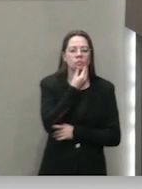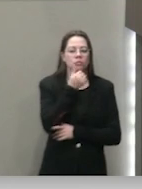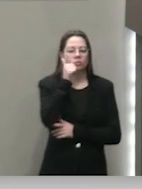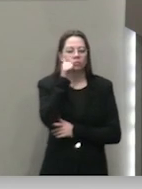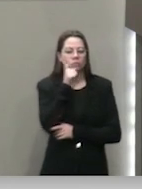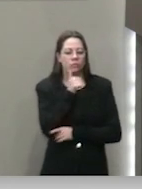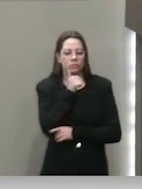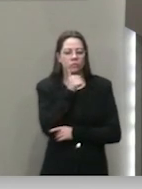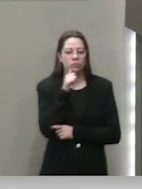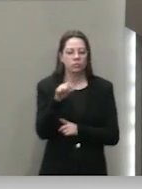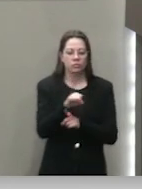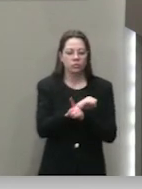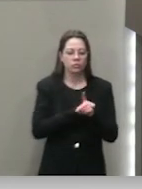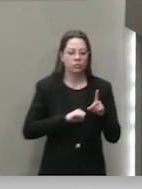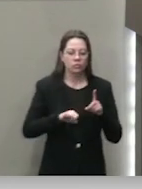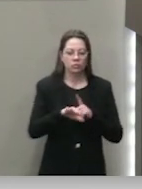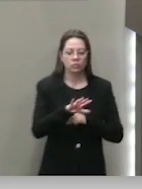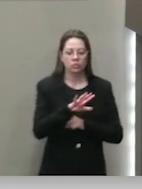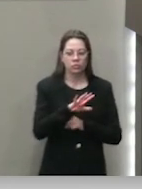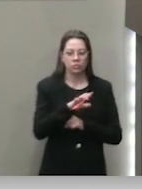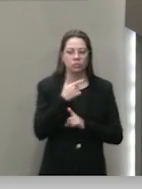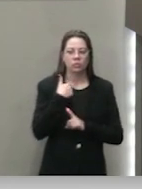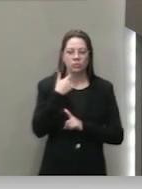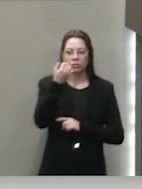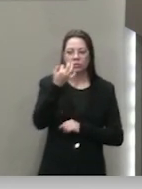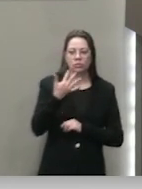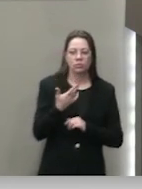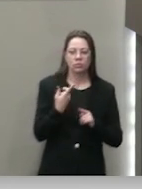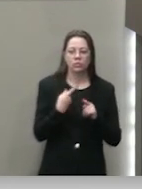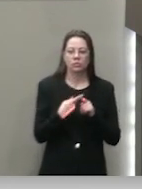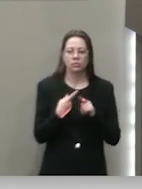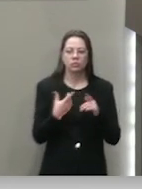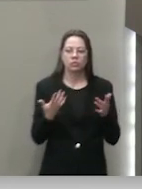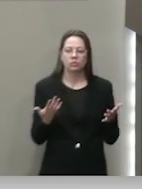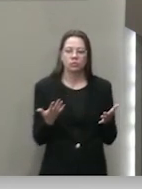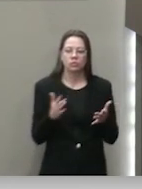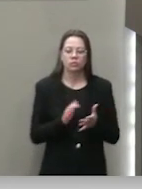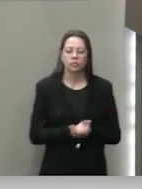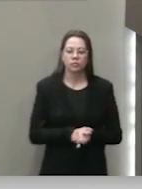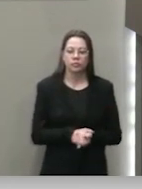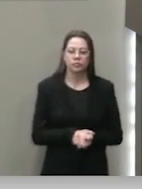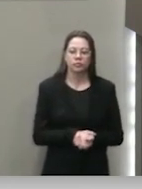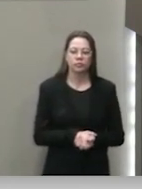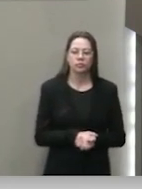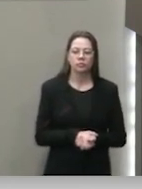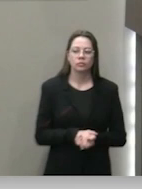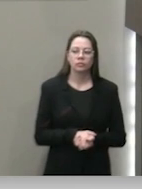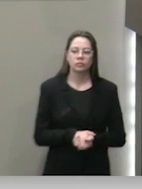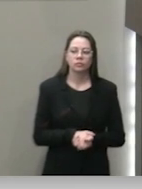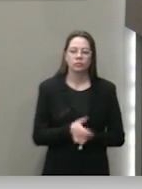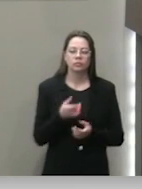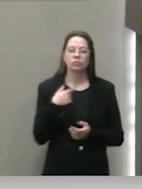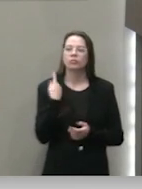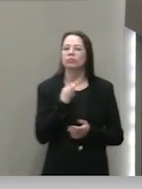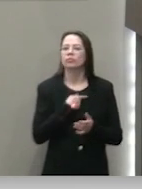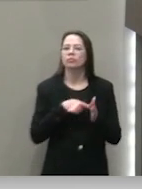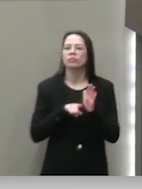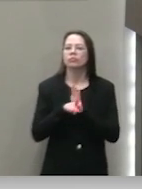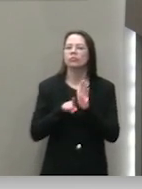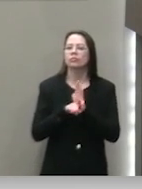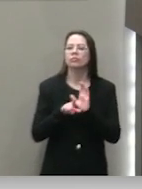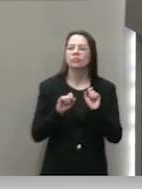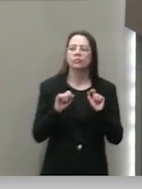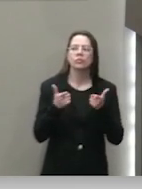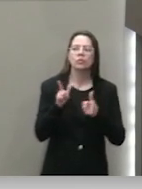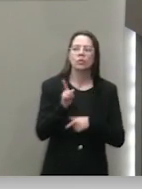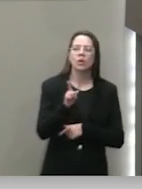vereadoras, a sociedade. E eu vou explicar o porquê disso. Vamos nos questionar qual que é a